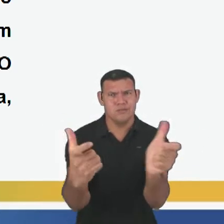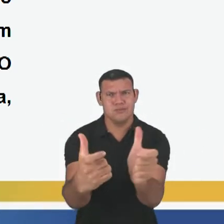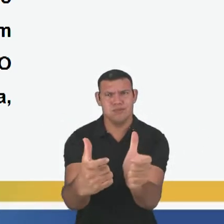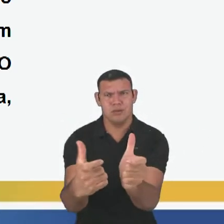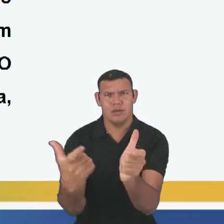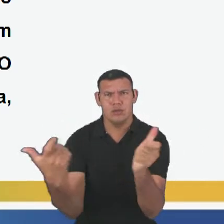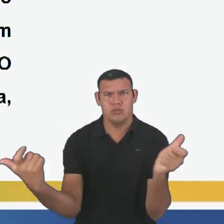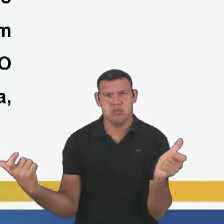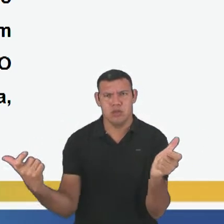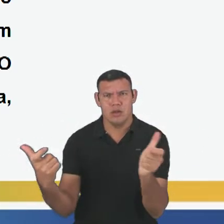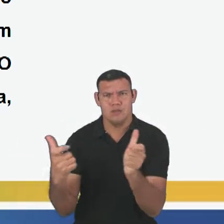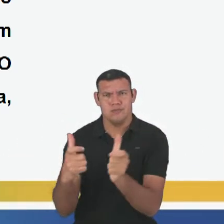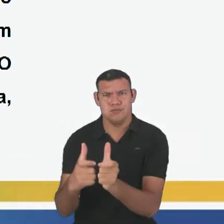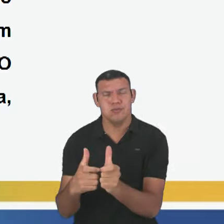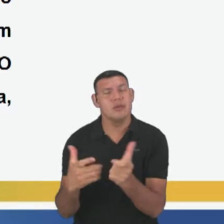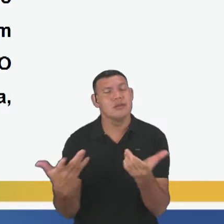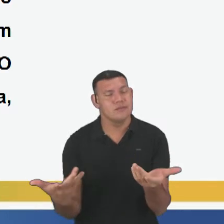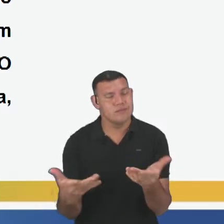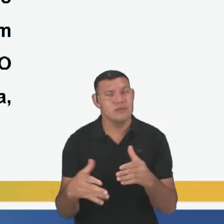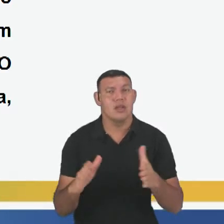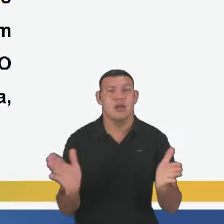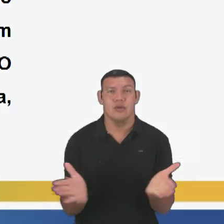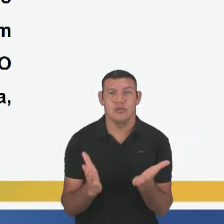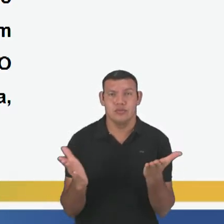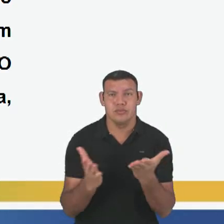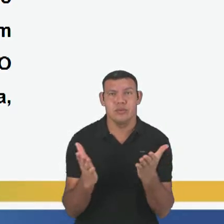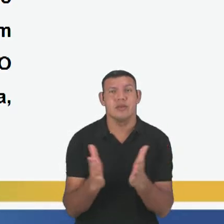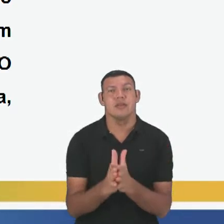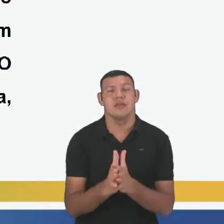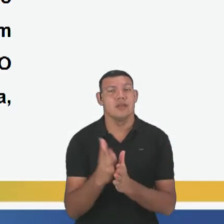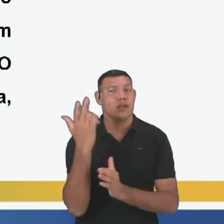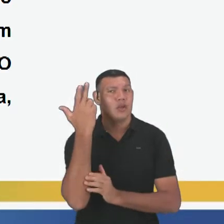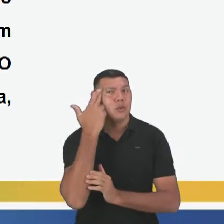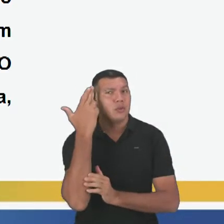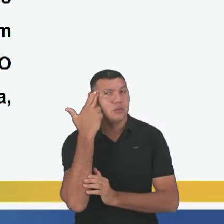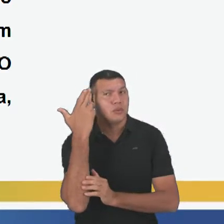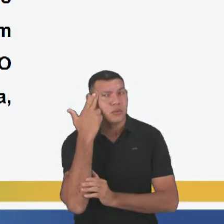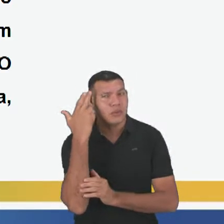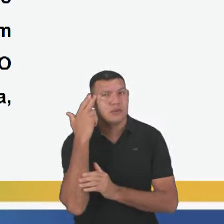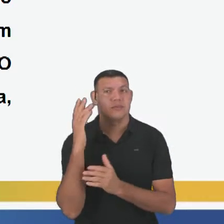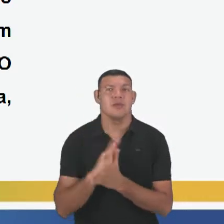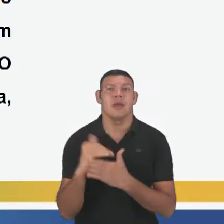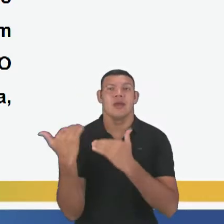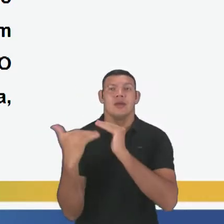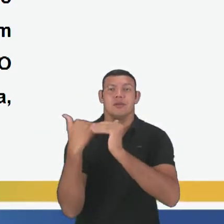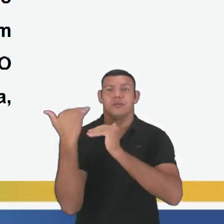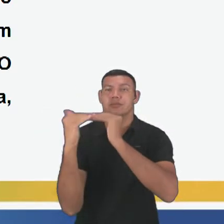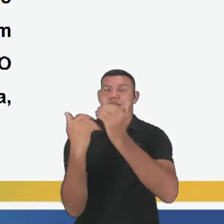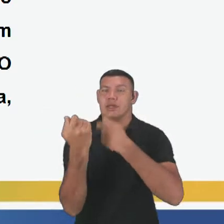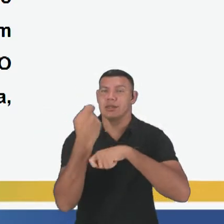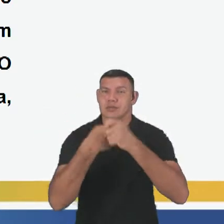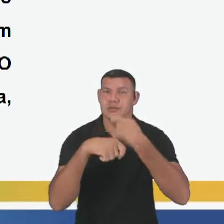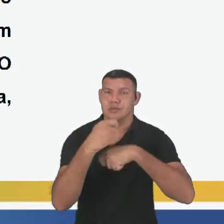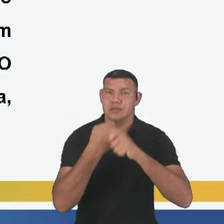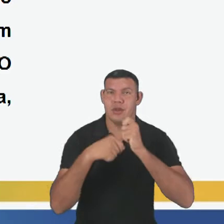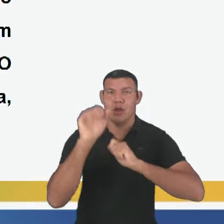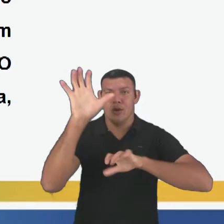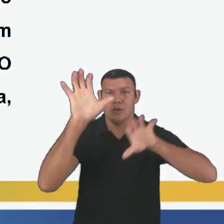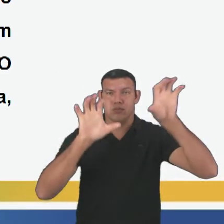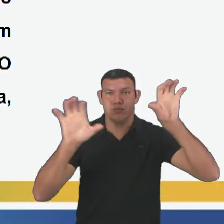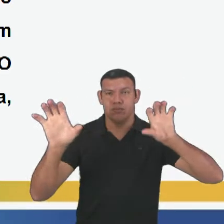menos pessoas. As razões são os fatores naturais, o desenvolvimento econômico de determinada